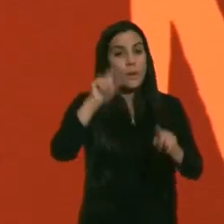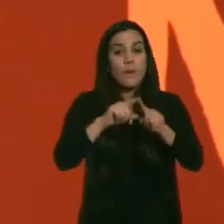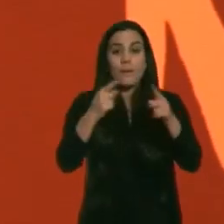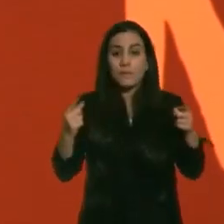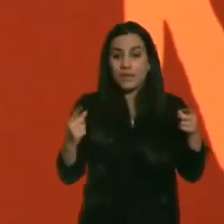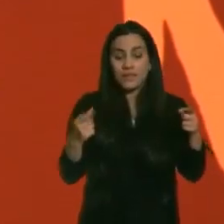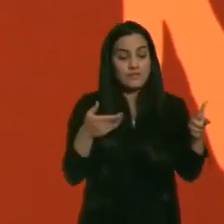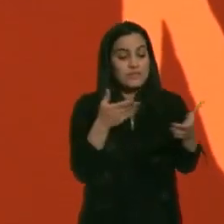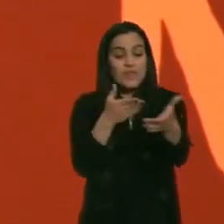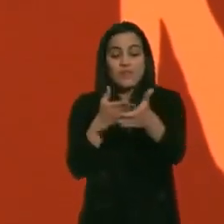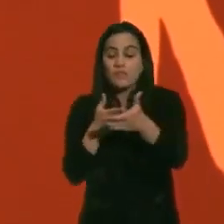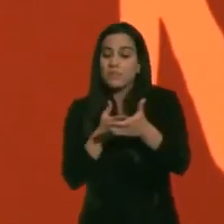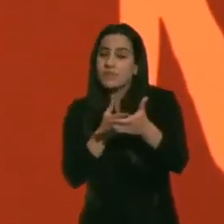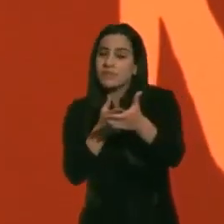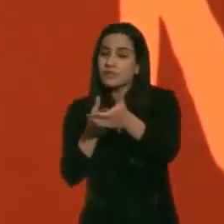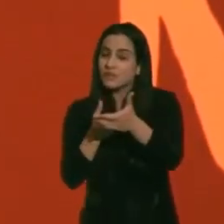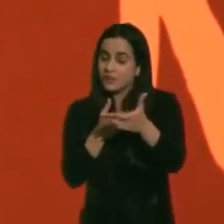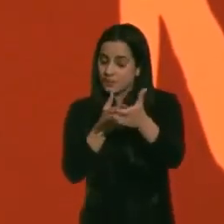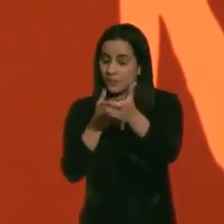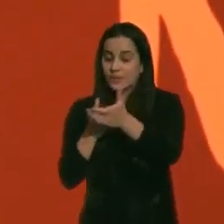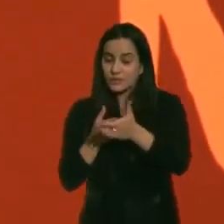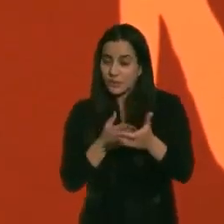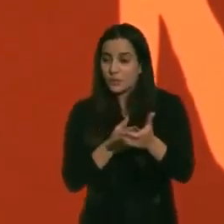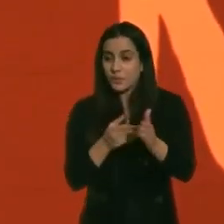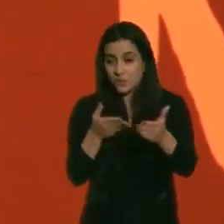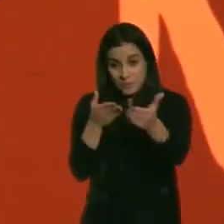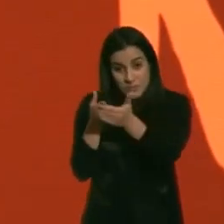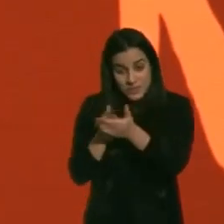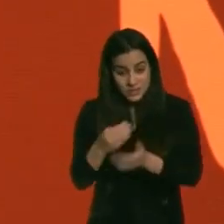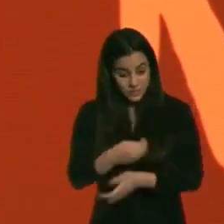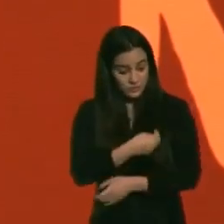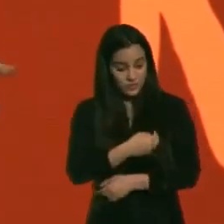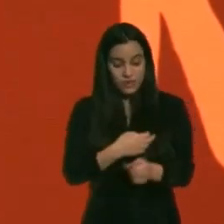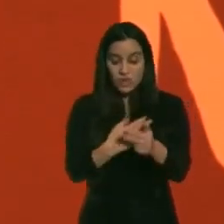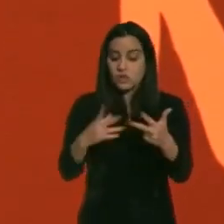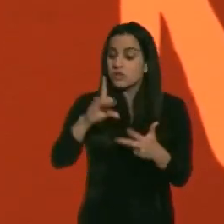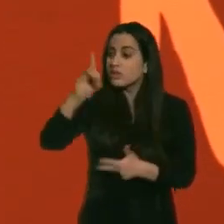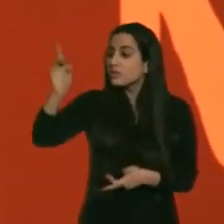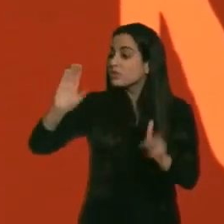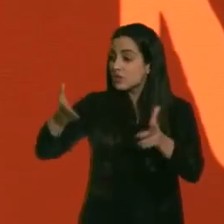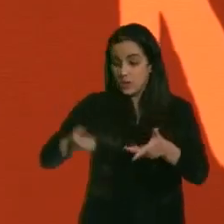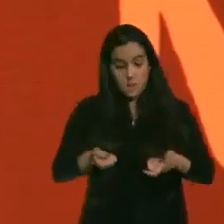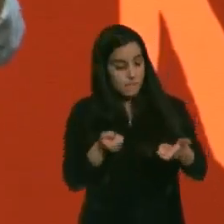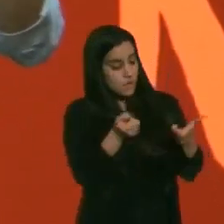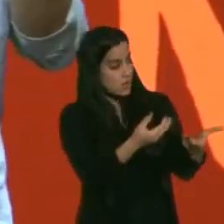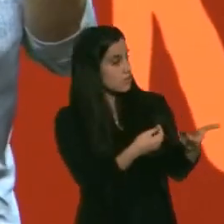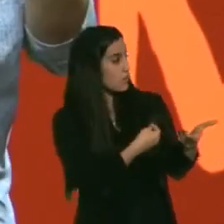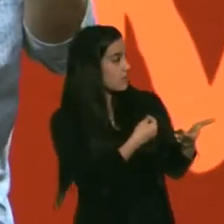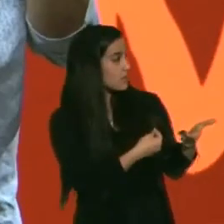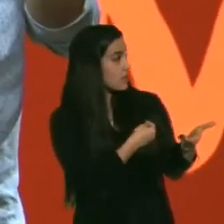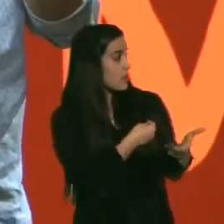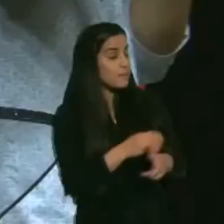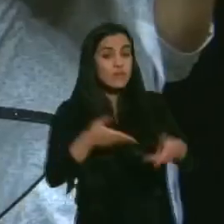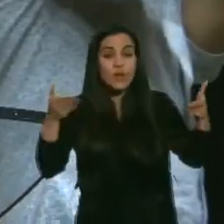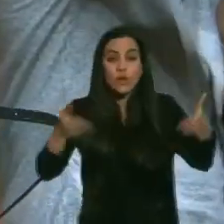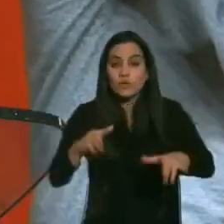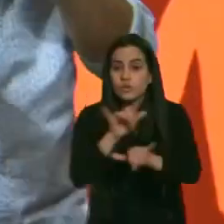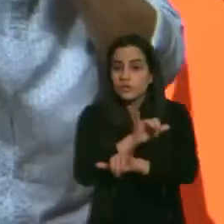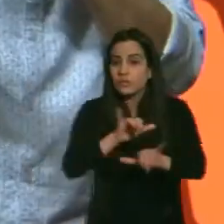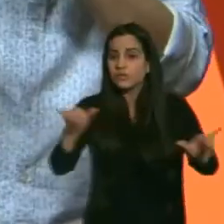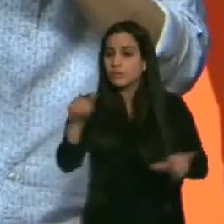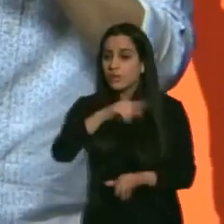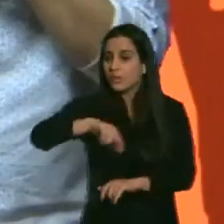impedido. Impedido de viver aquilo que Deus tinha para a sua vida. Hoje eu vim dizer para você, em nome de